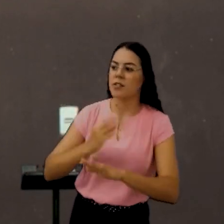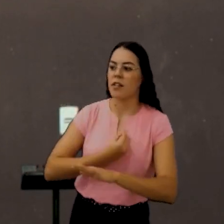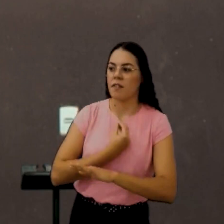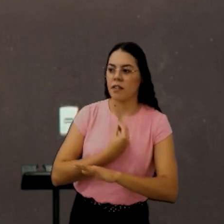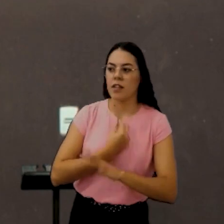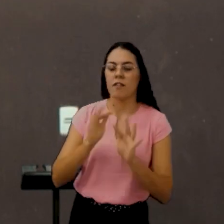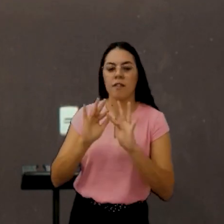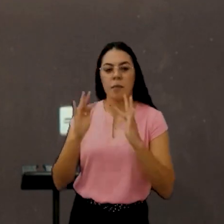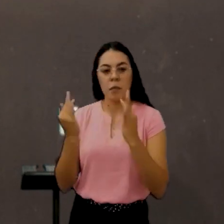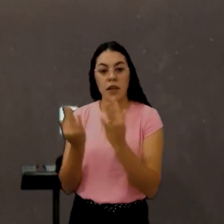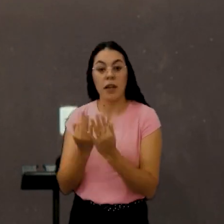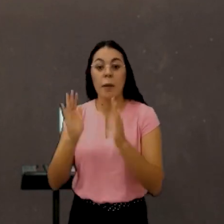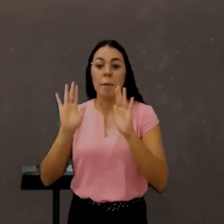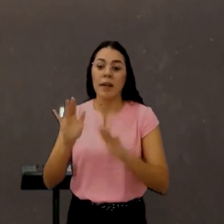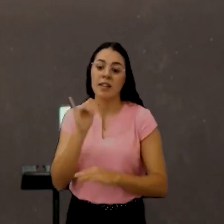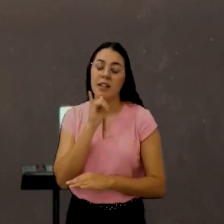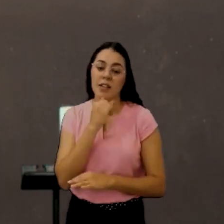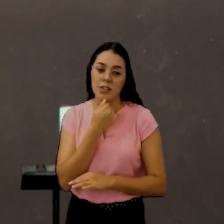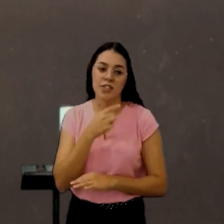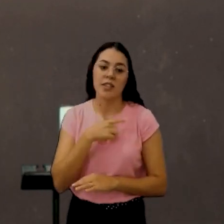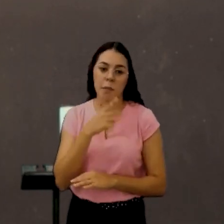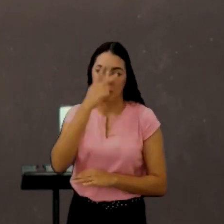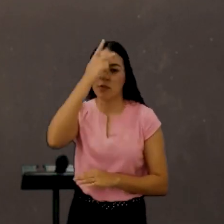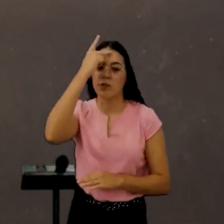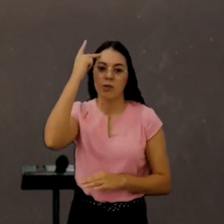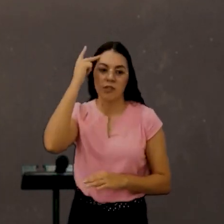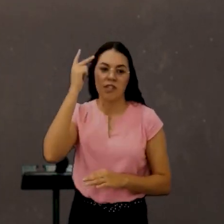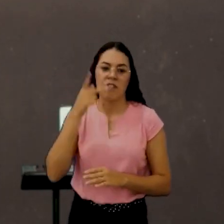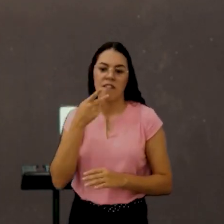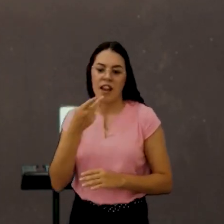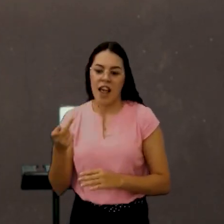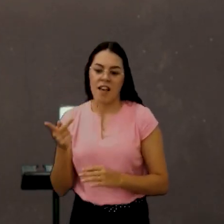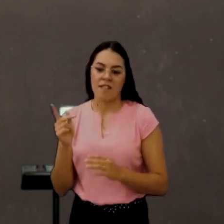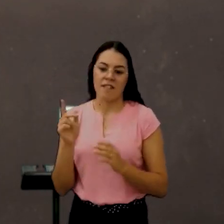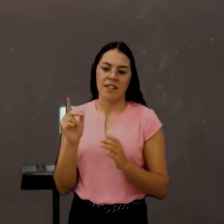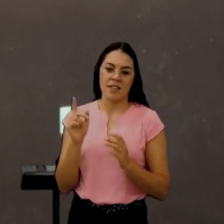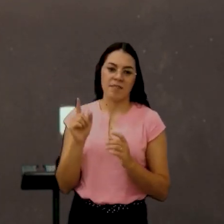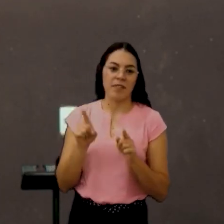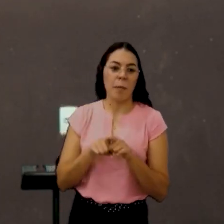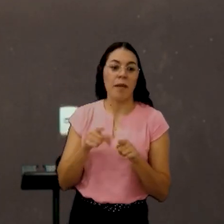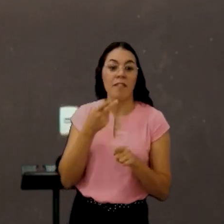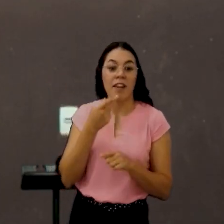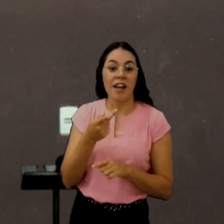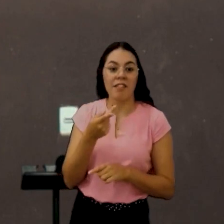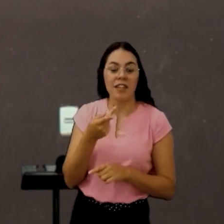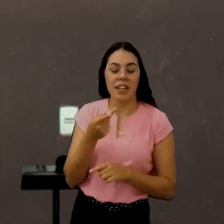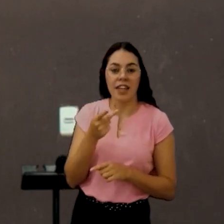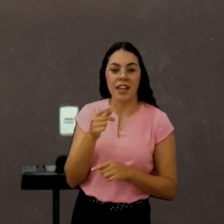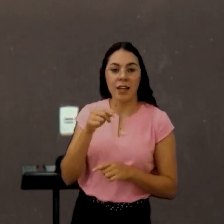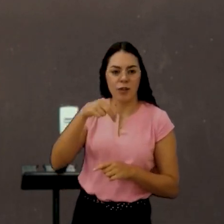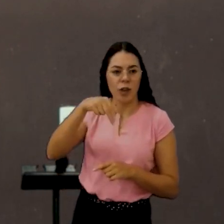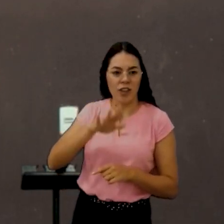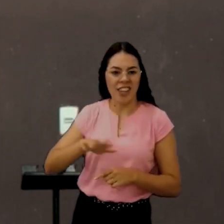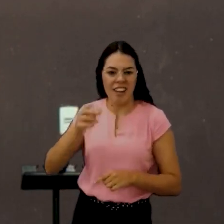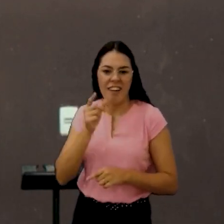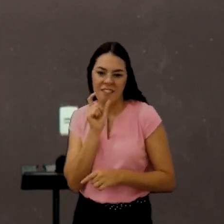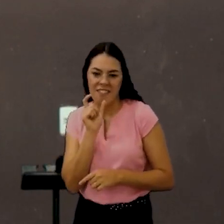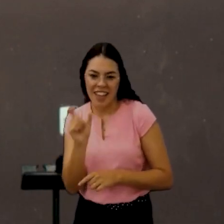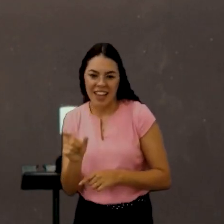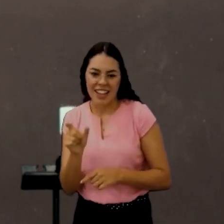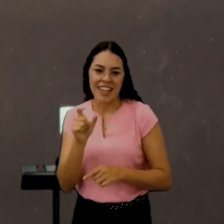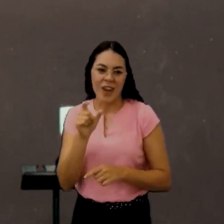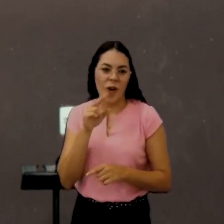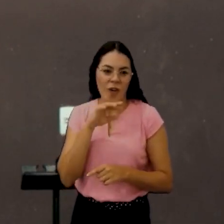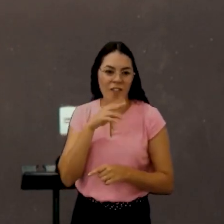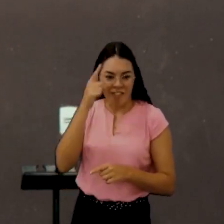família. Mas infelizmente existiam pessoas que zombavam do sotaque, falavam coisas que às vezes chateavam.